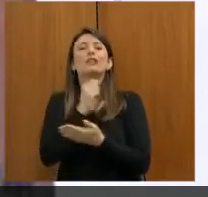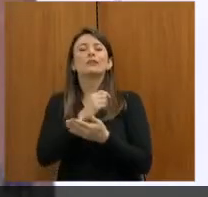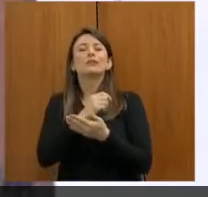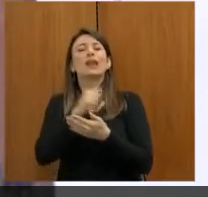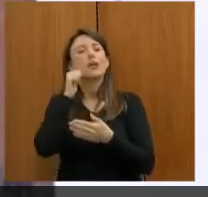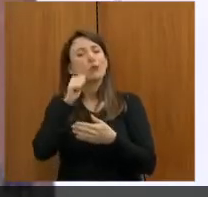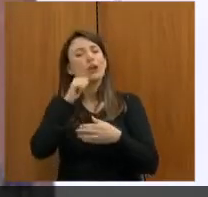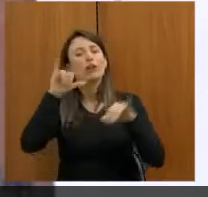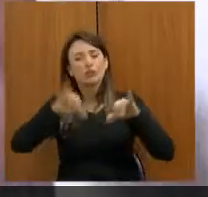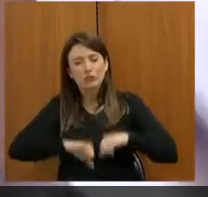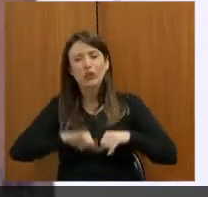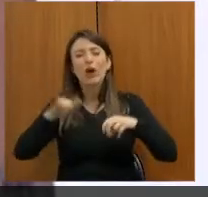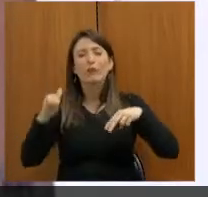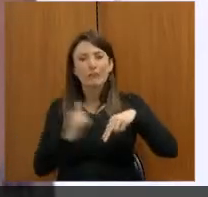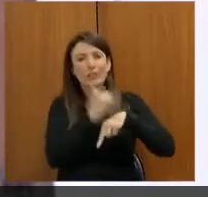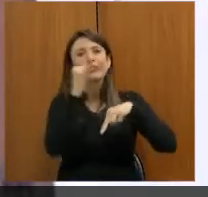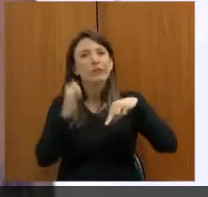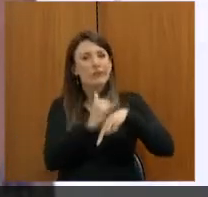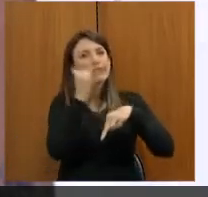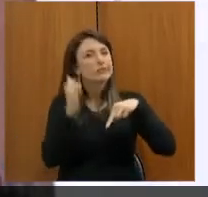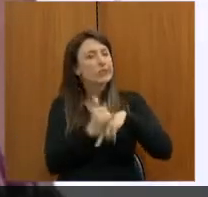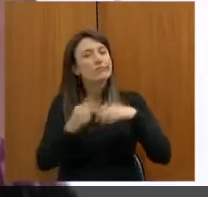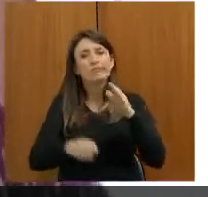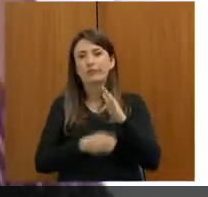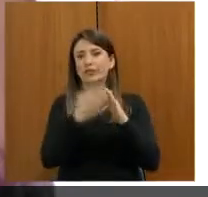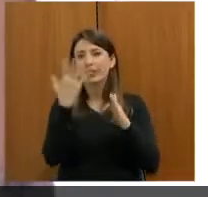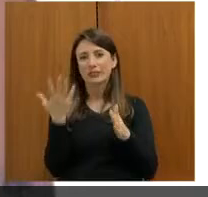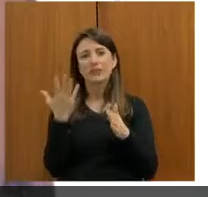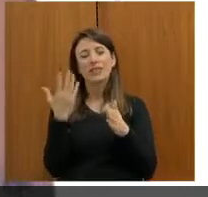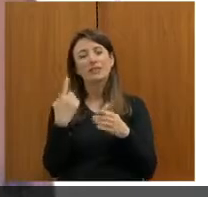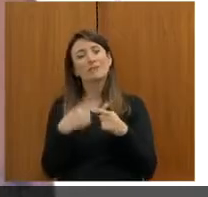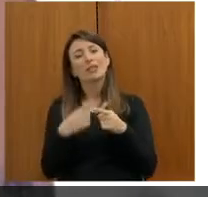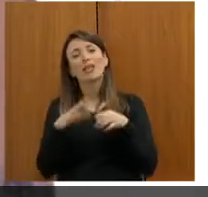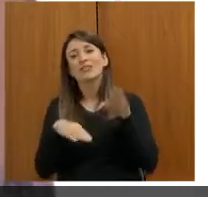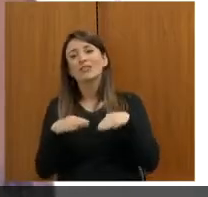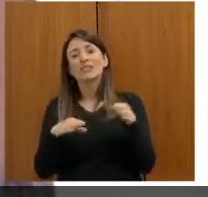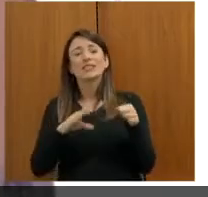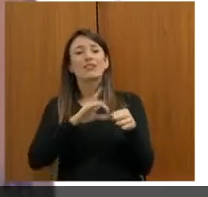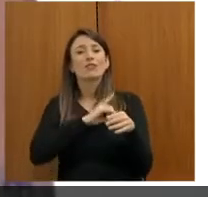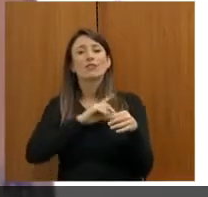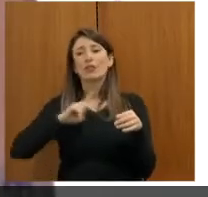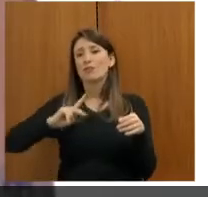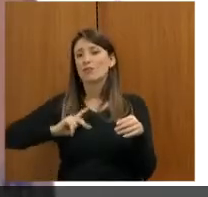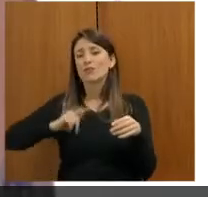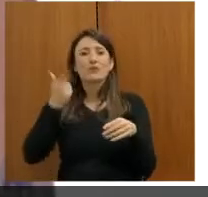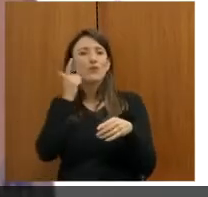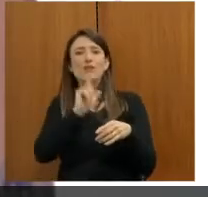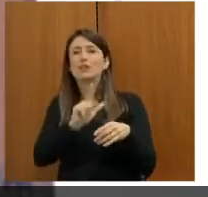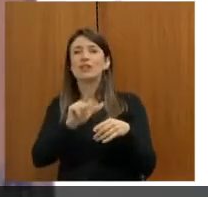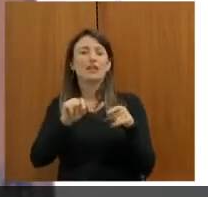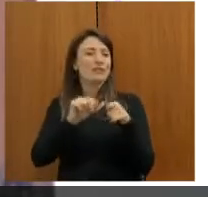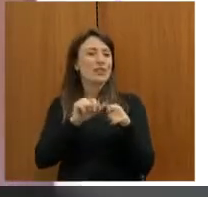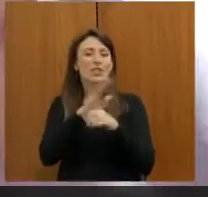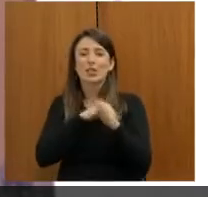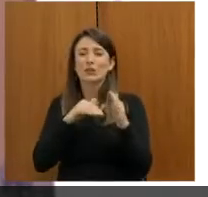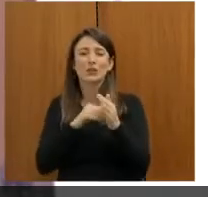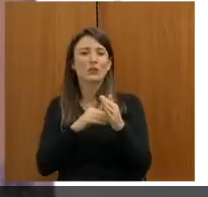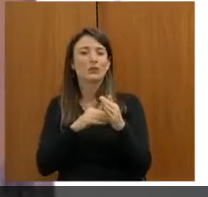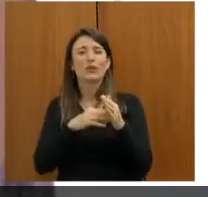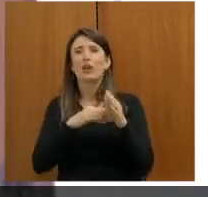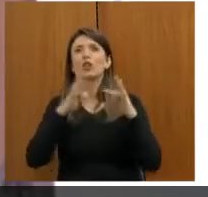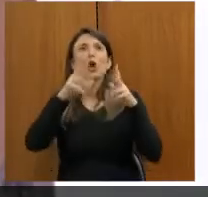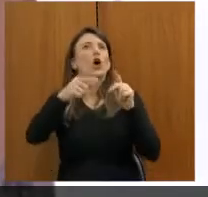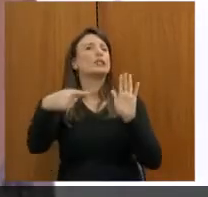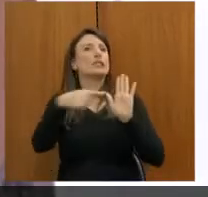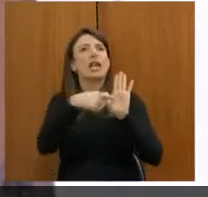a gente tem que por exemplo a Defensoria Pública que bato aí vai fazer as demandas jurídicas porque a demanda da mulher ele é muito